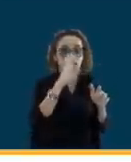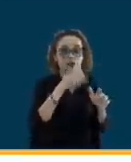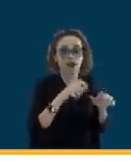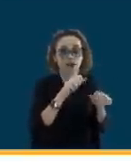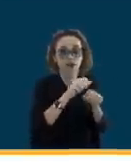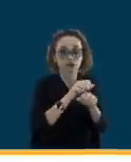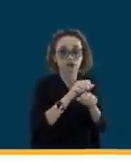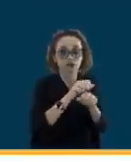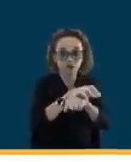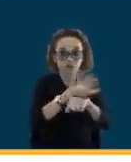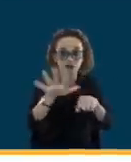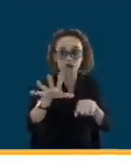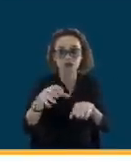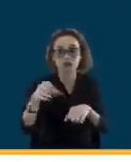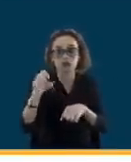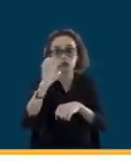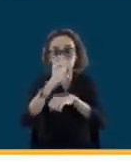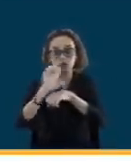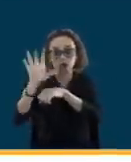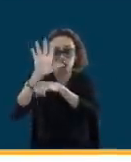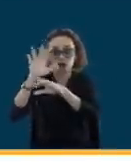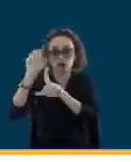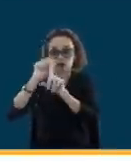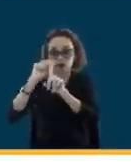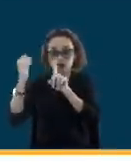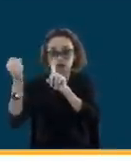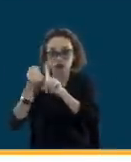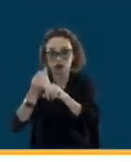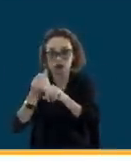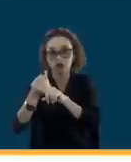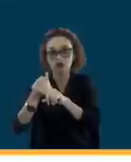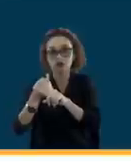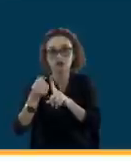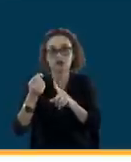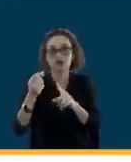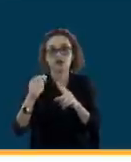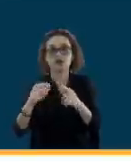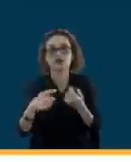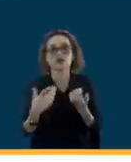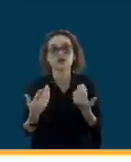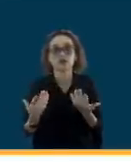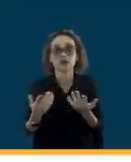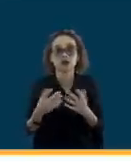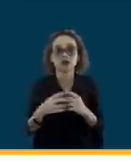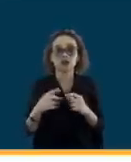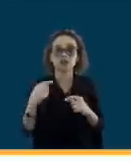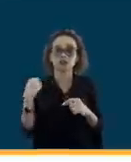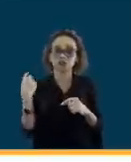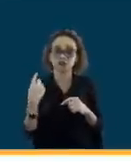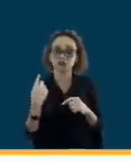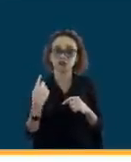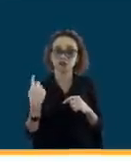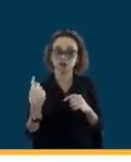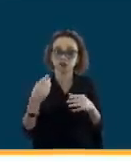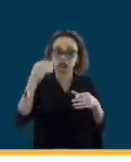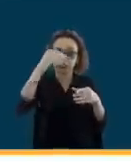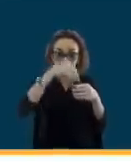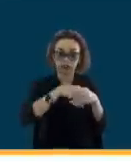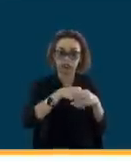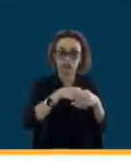e sociedade. E zelemos muito por isso. Estamos, inclusive, né, dentro desse princípio